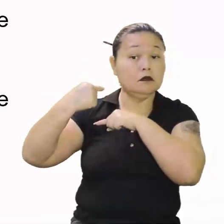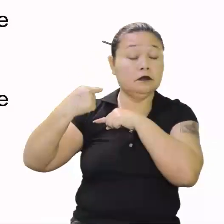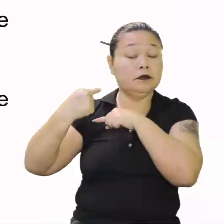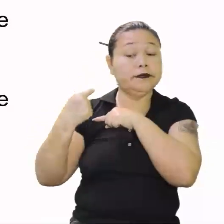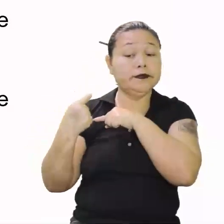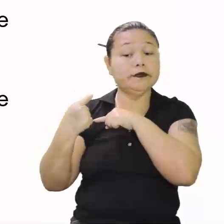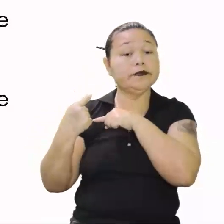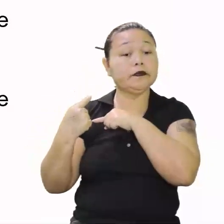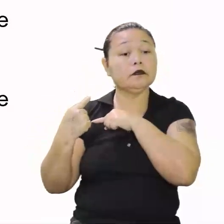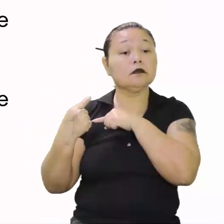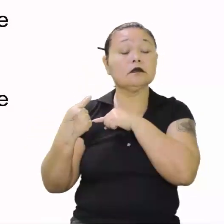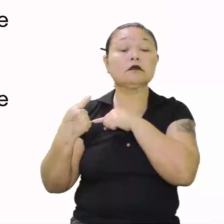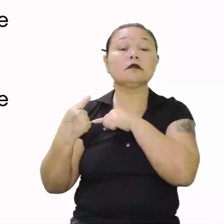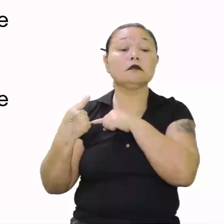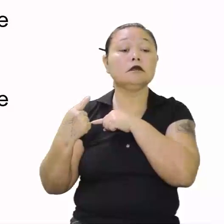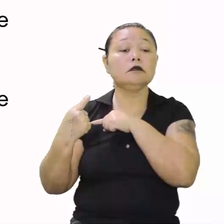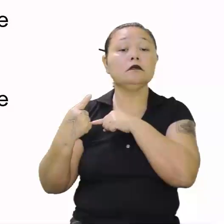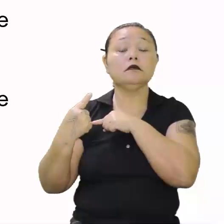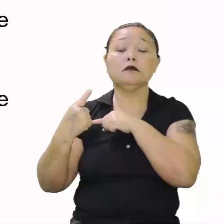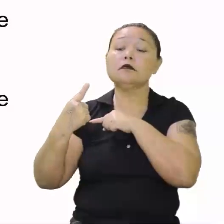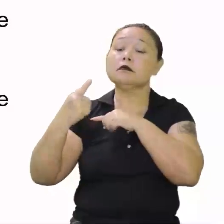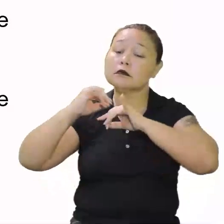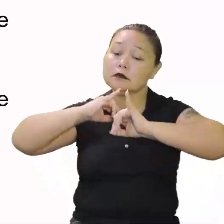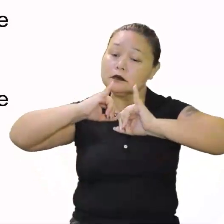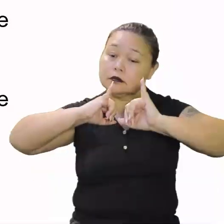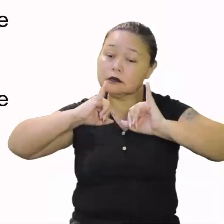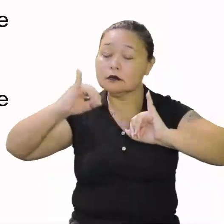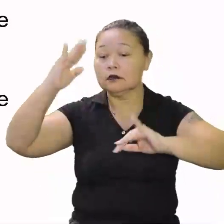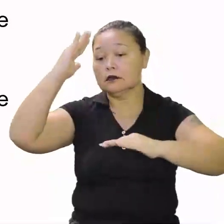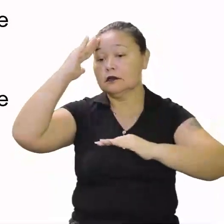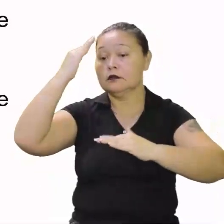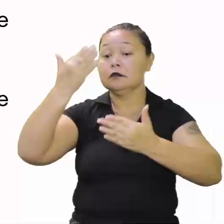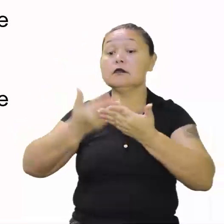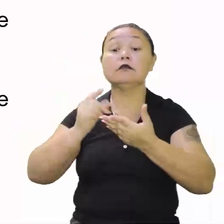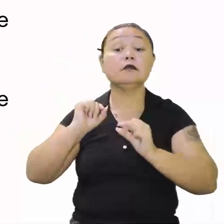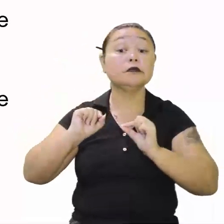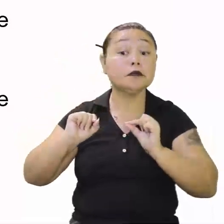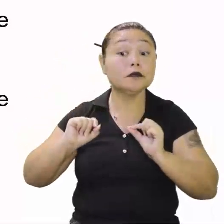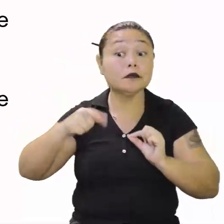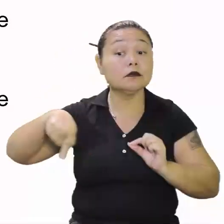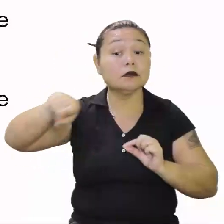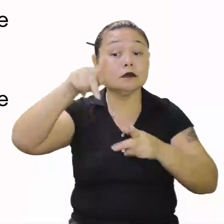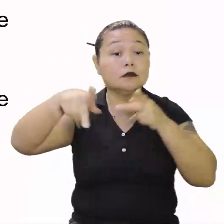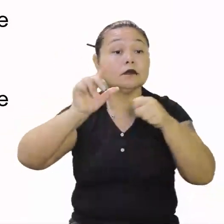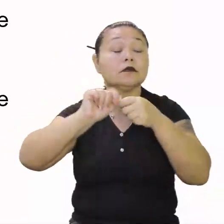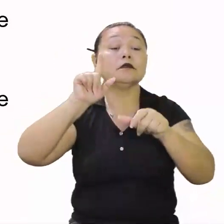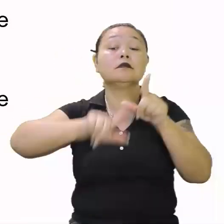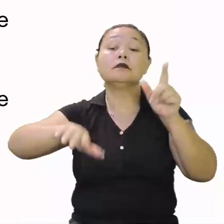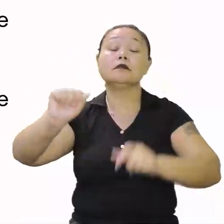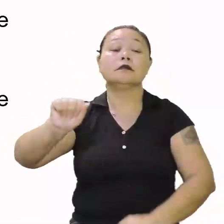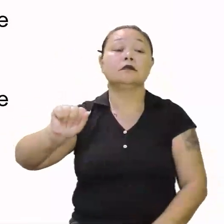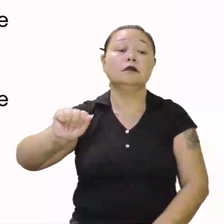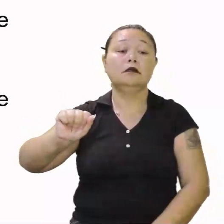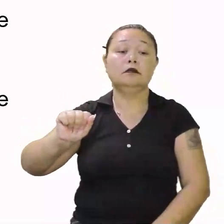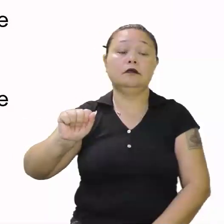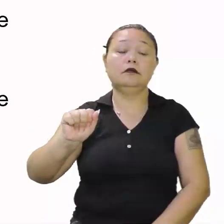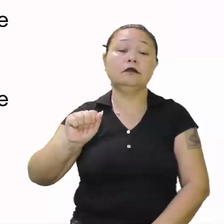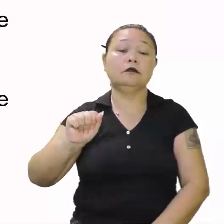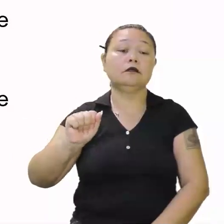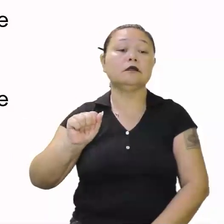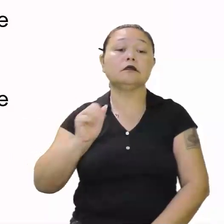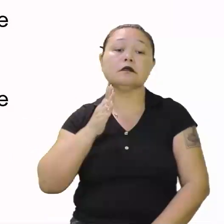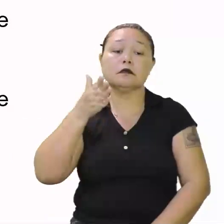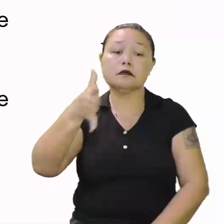e a crença mais difundida é a de que os alquimistas, o que eles faziam? Letra A. Eles